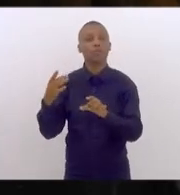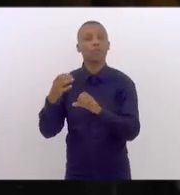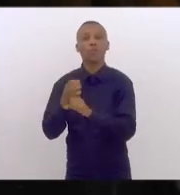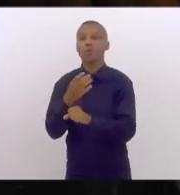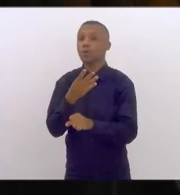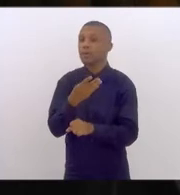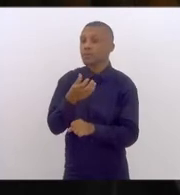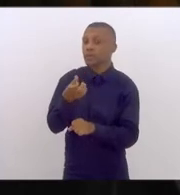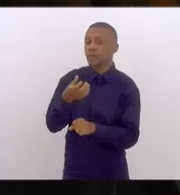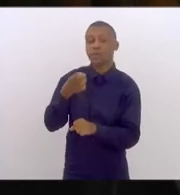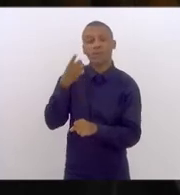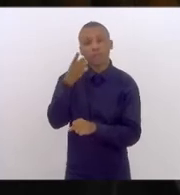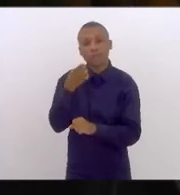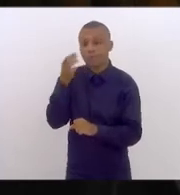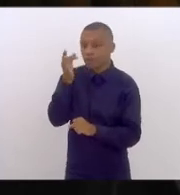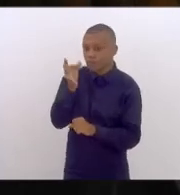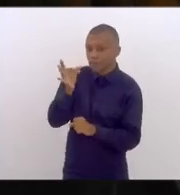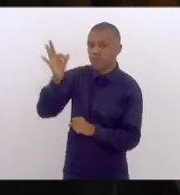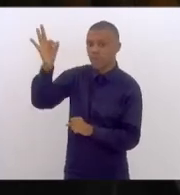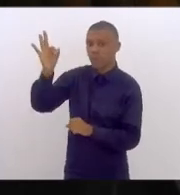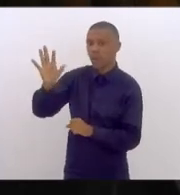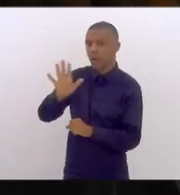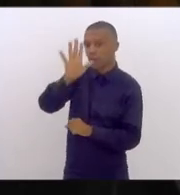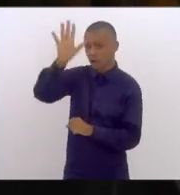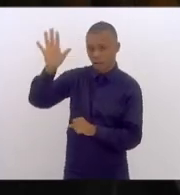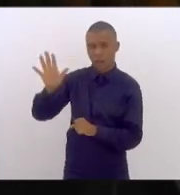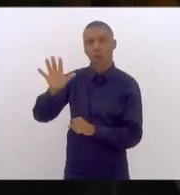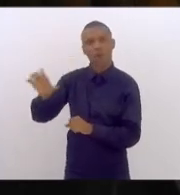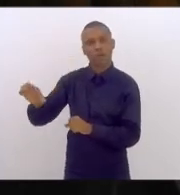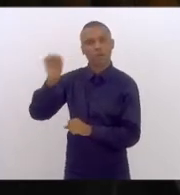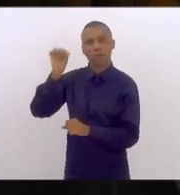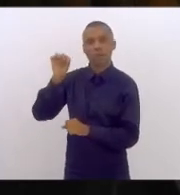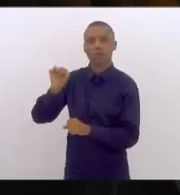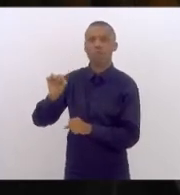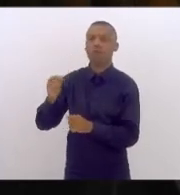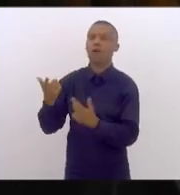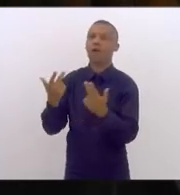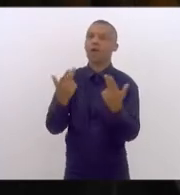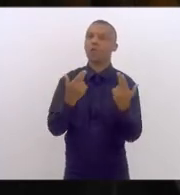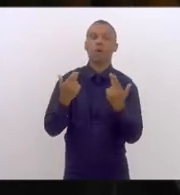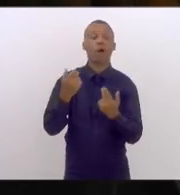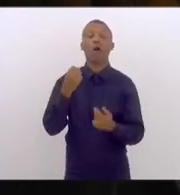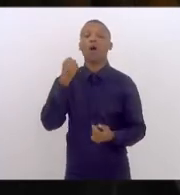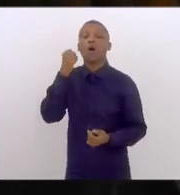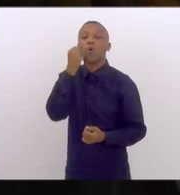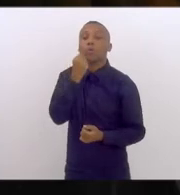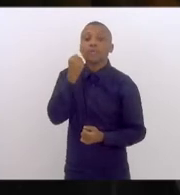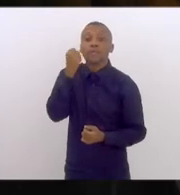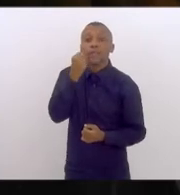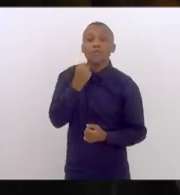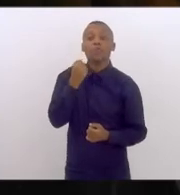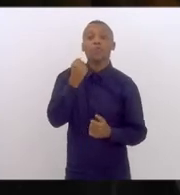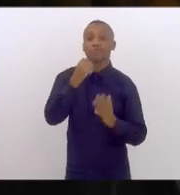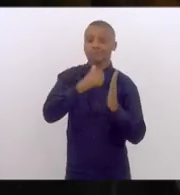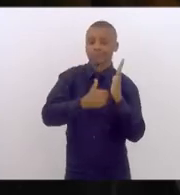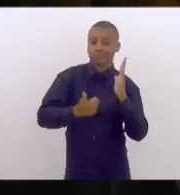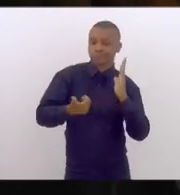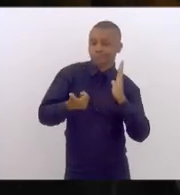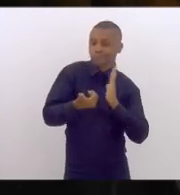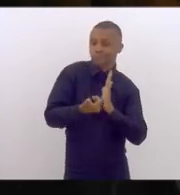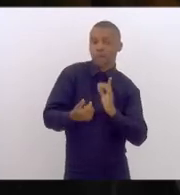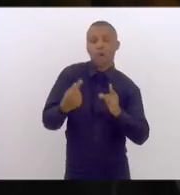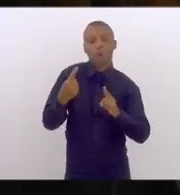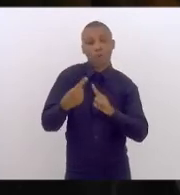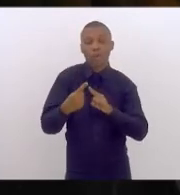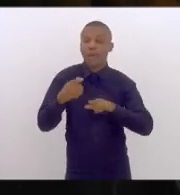bem como o senador da República porque Presidente Governador